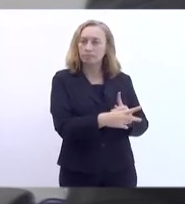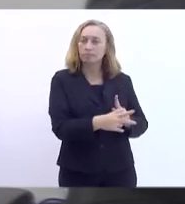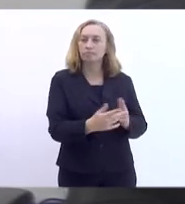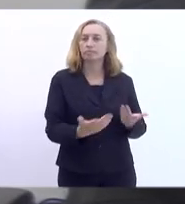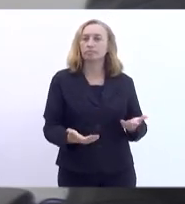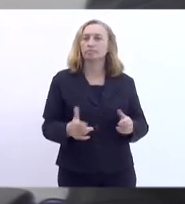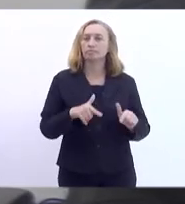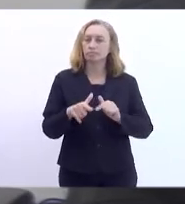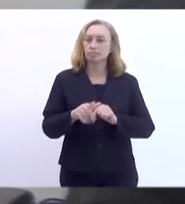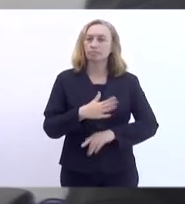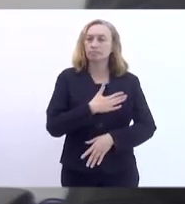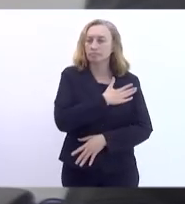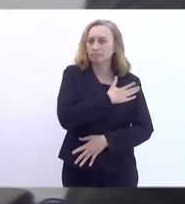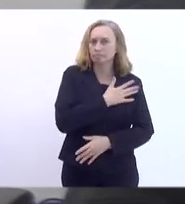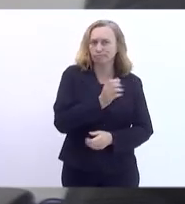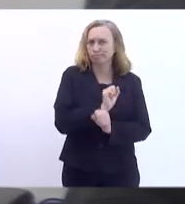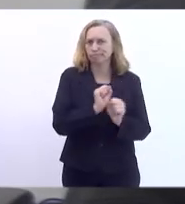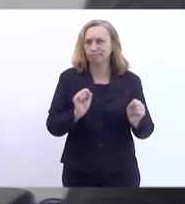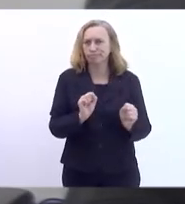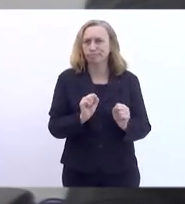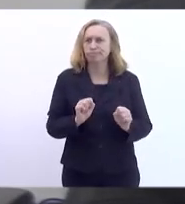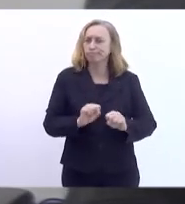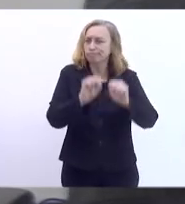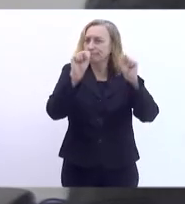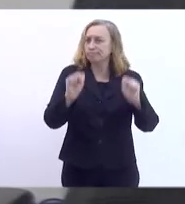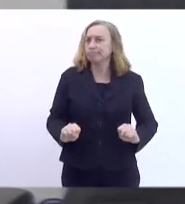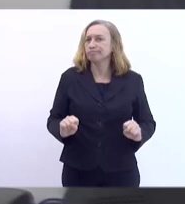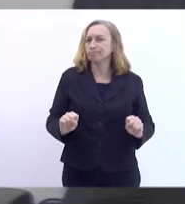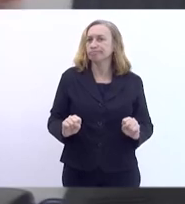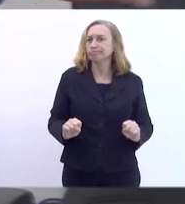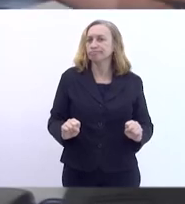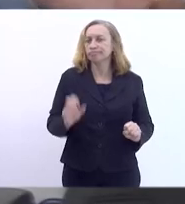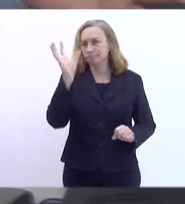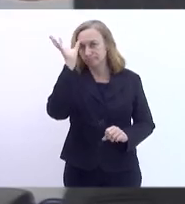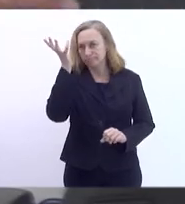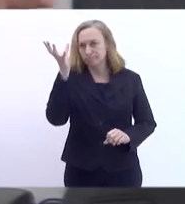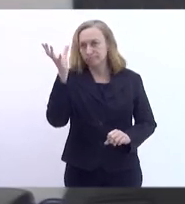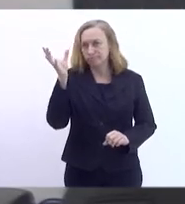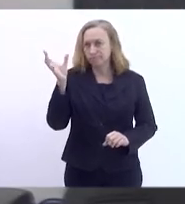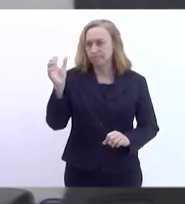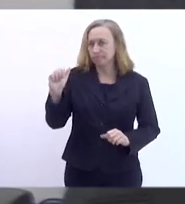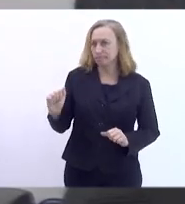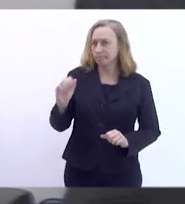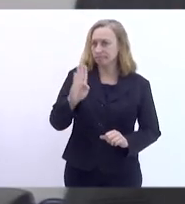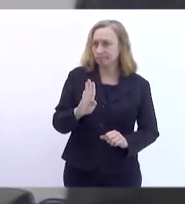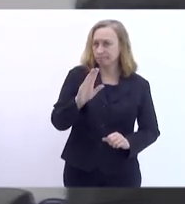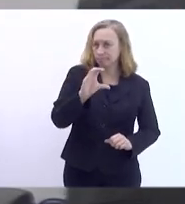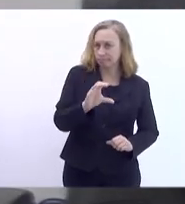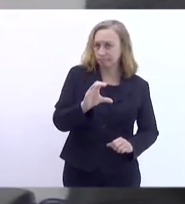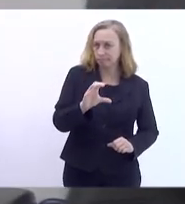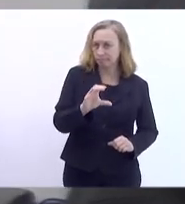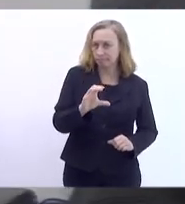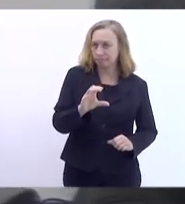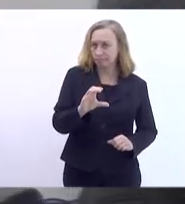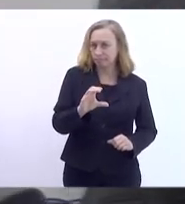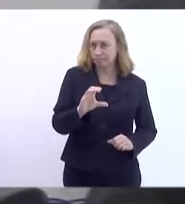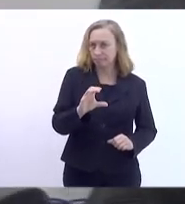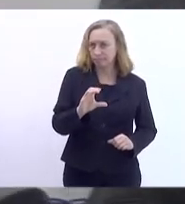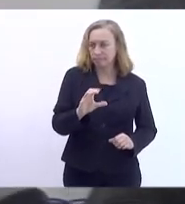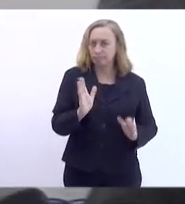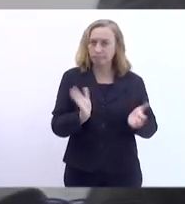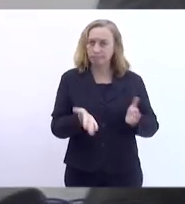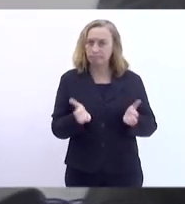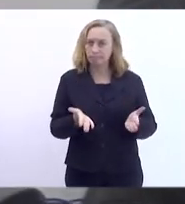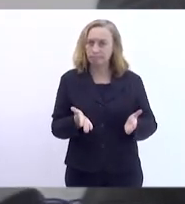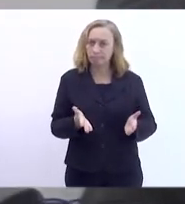militar não é possível o sistema é resolvemos a solução de abelha o problema de Abril